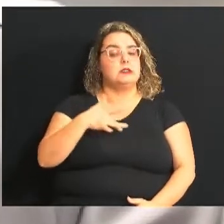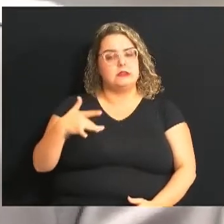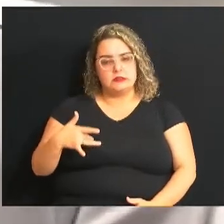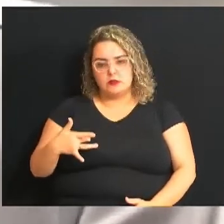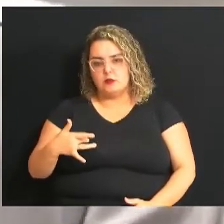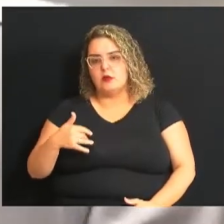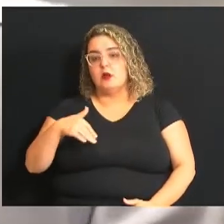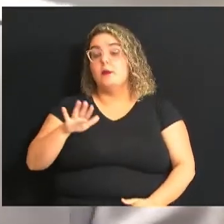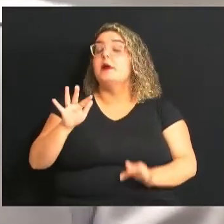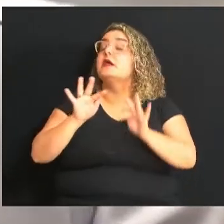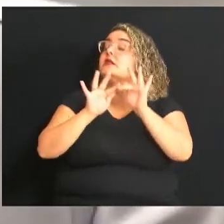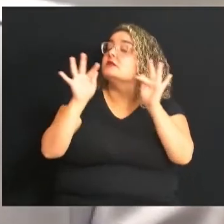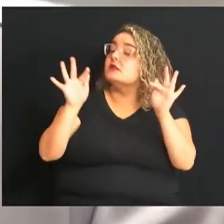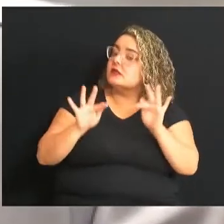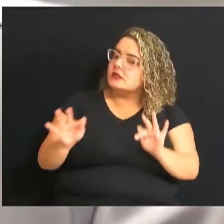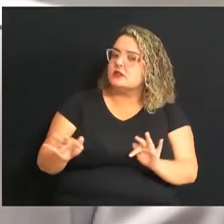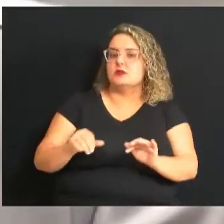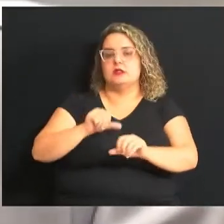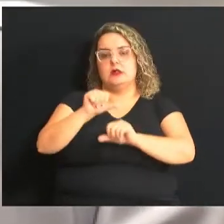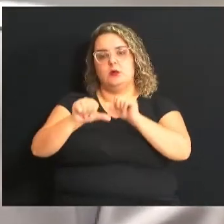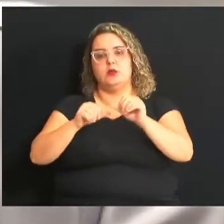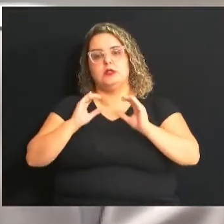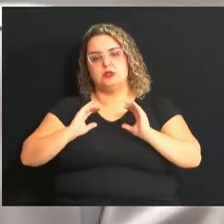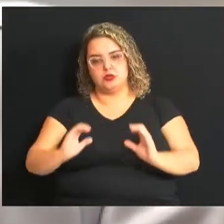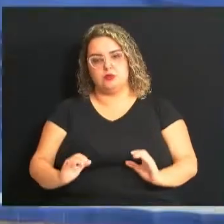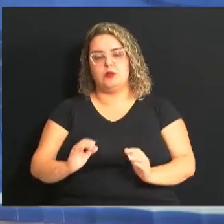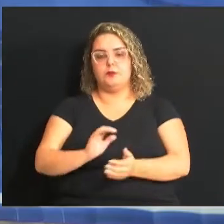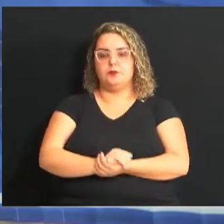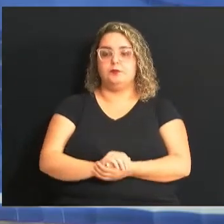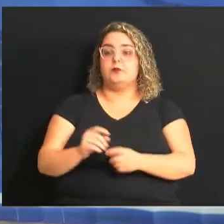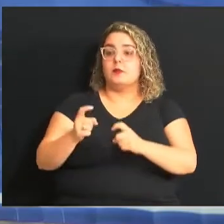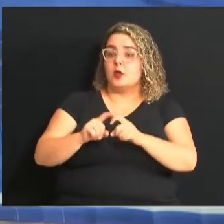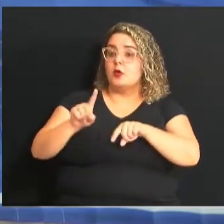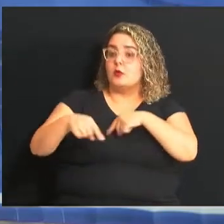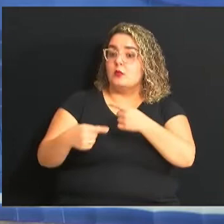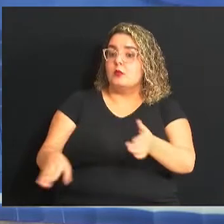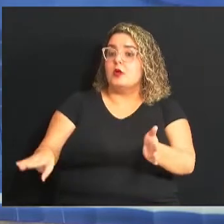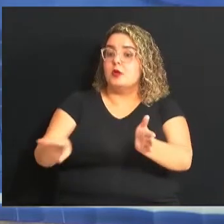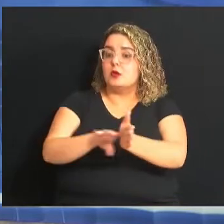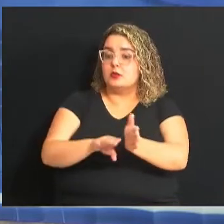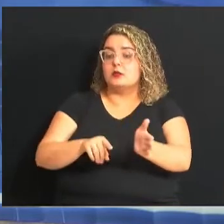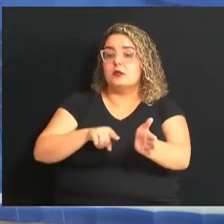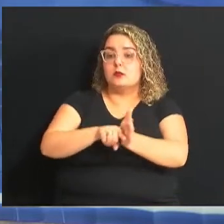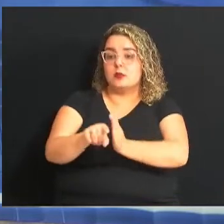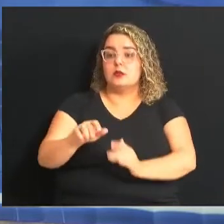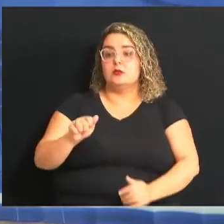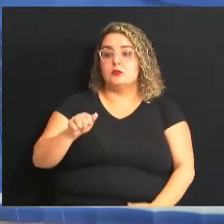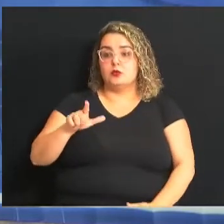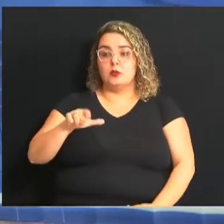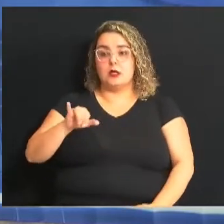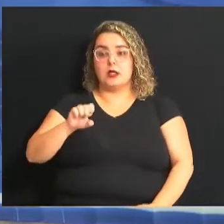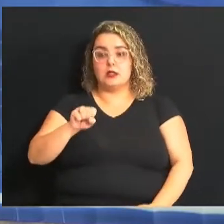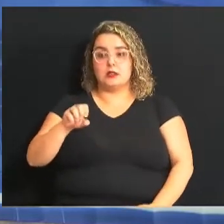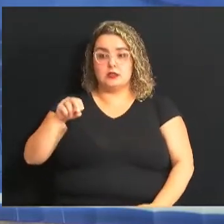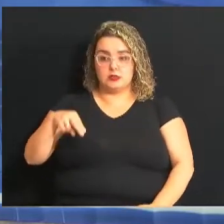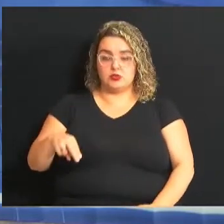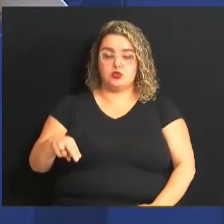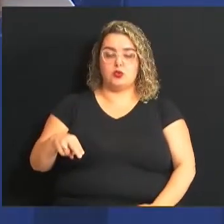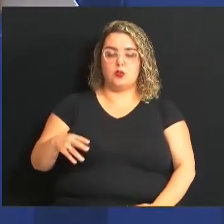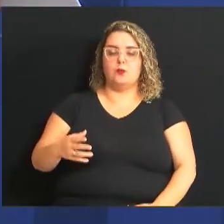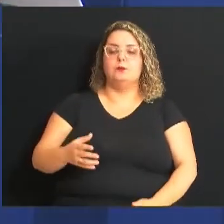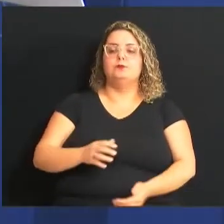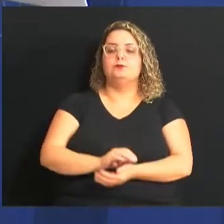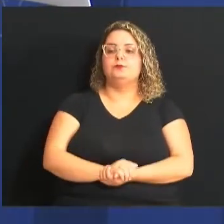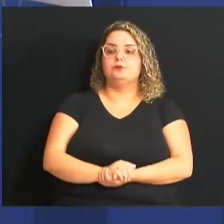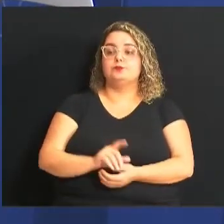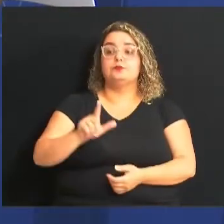mais feliz com essa mudança de comportamento. Doutor, uma outra pergunta aqui, agora é do Alisson, do Padre Anchieta. Depois